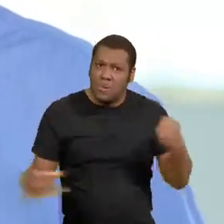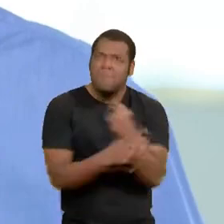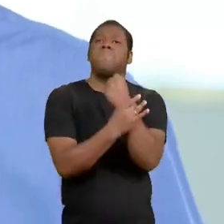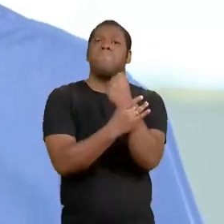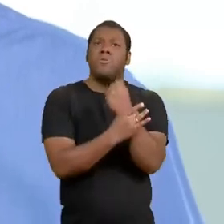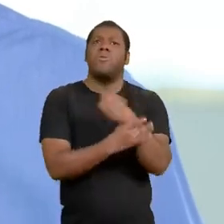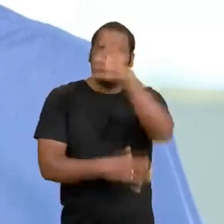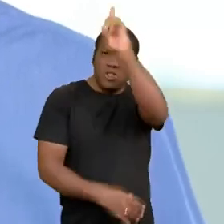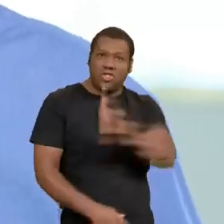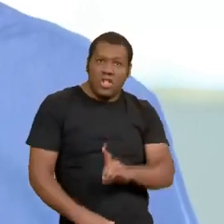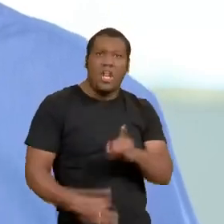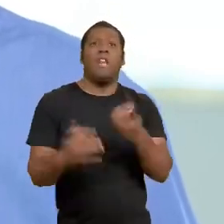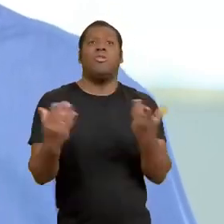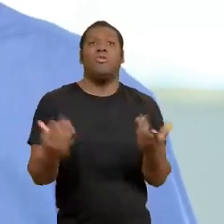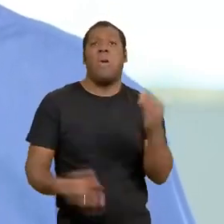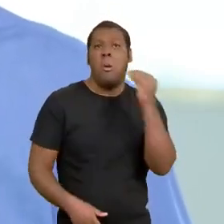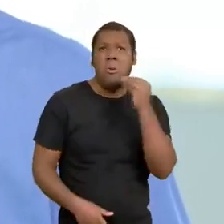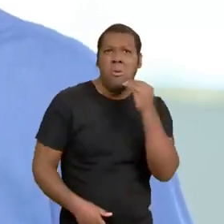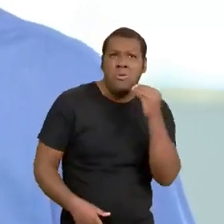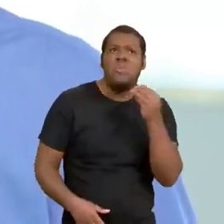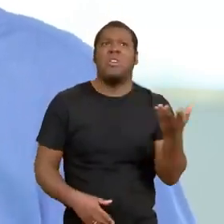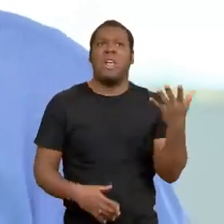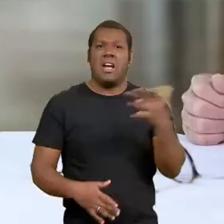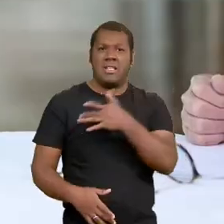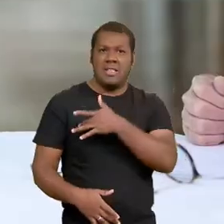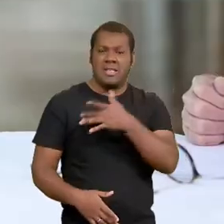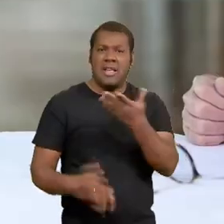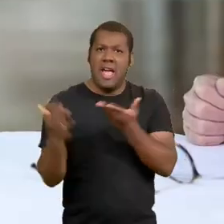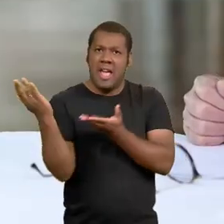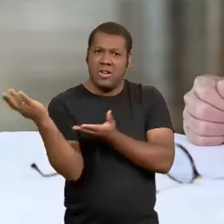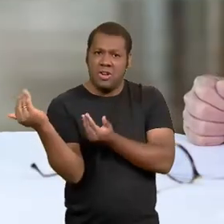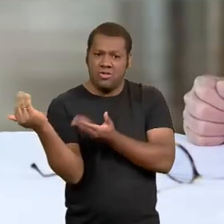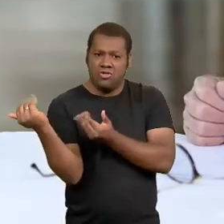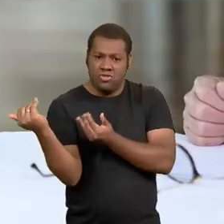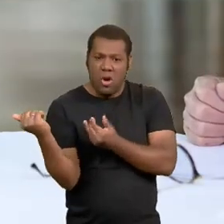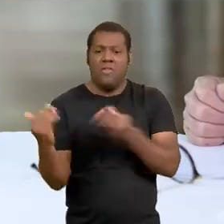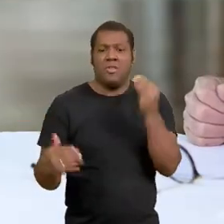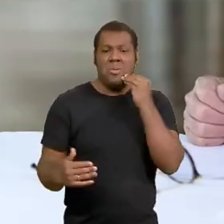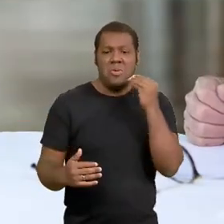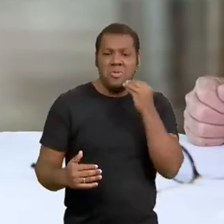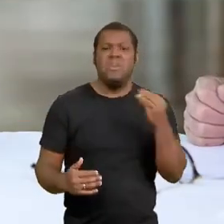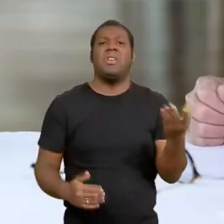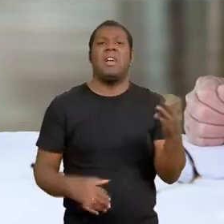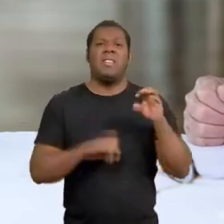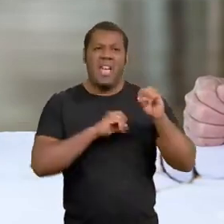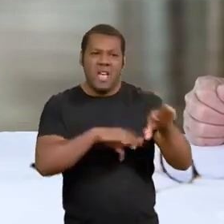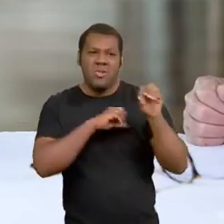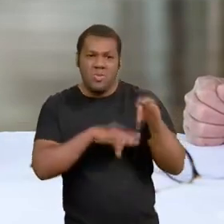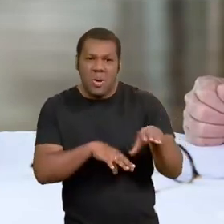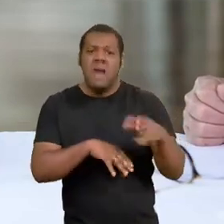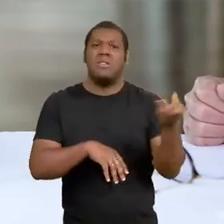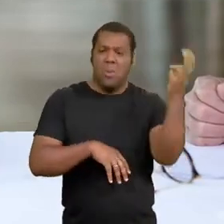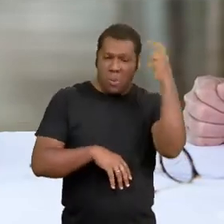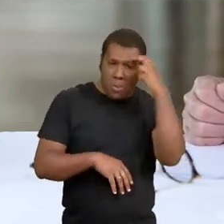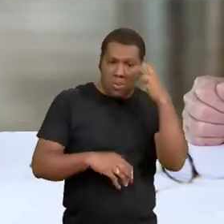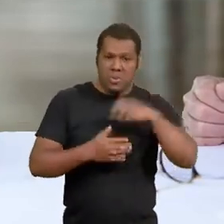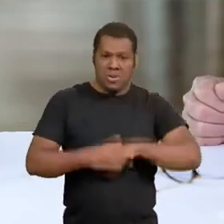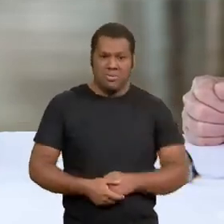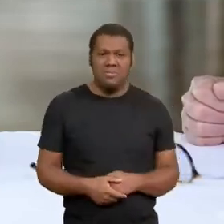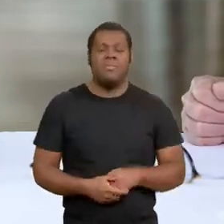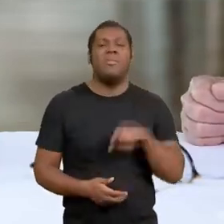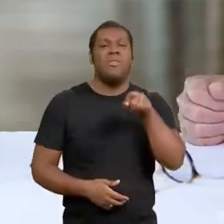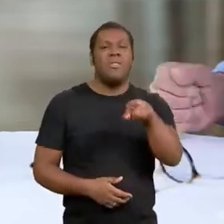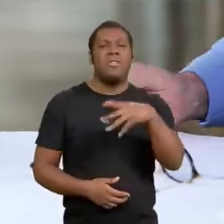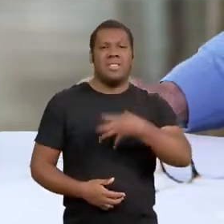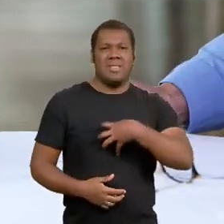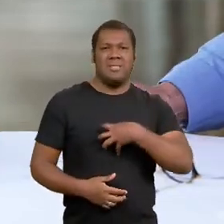melhor que aquele que nós vivemos e herdamos do nosso pai. Essa esperança, né, é uma coisa que está muito clara, que